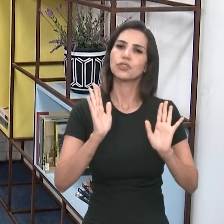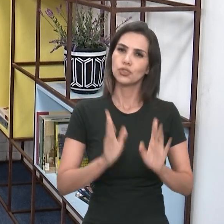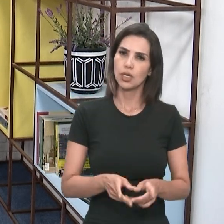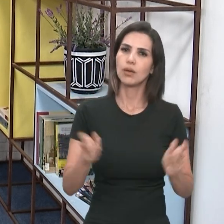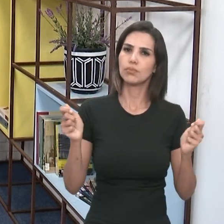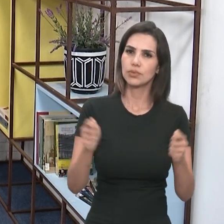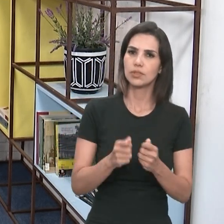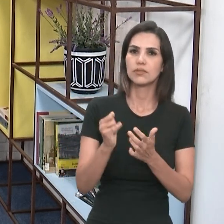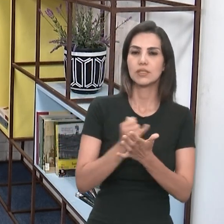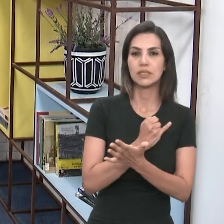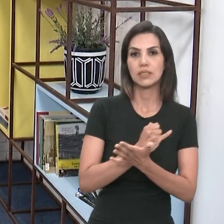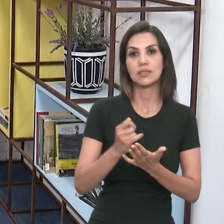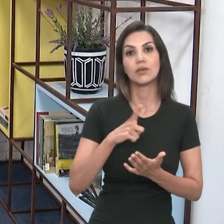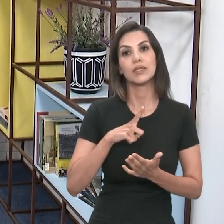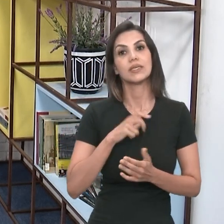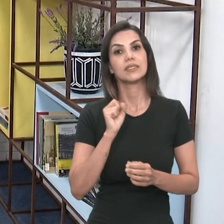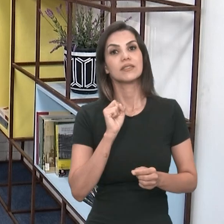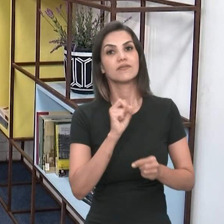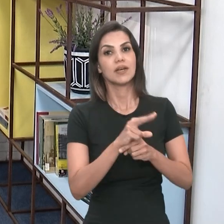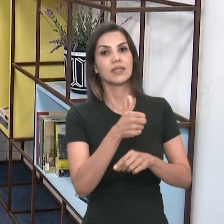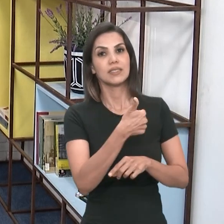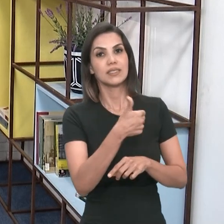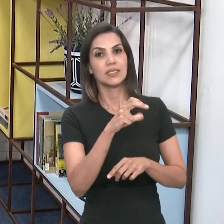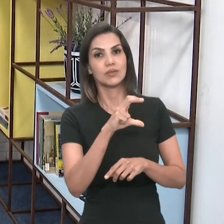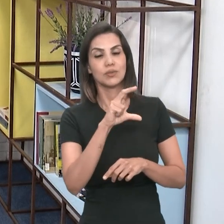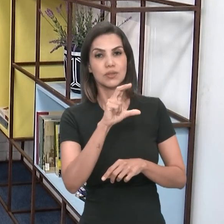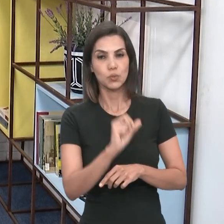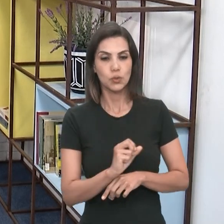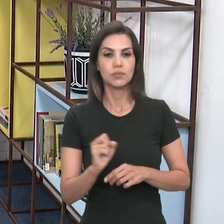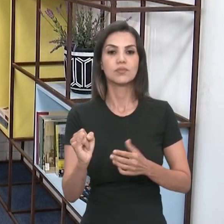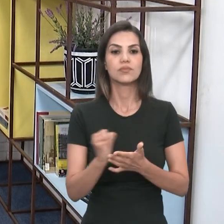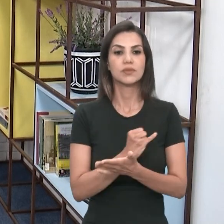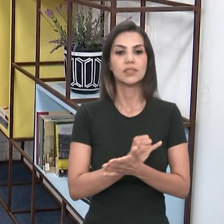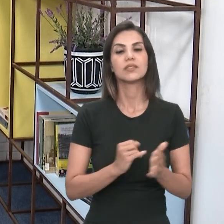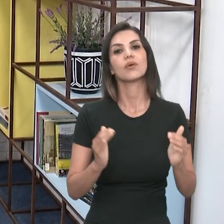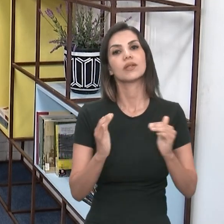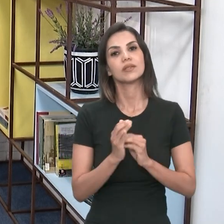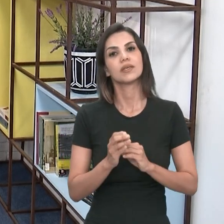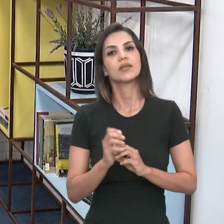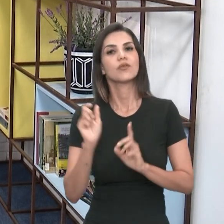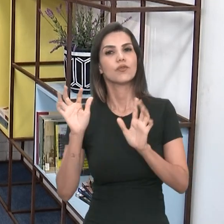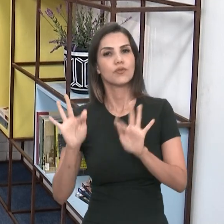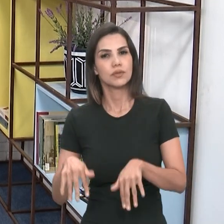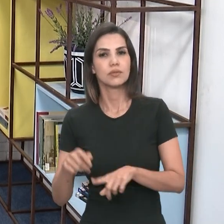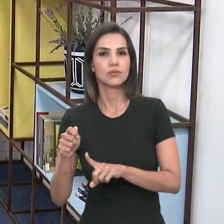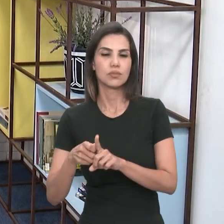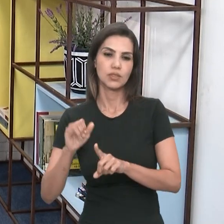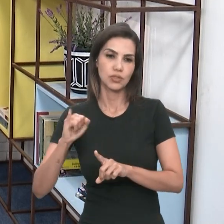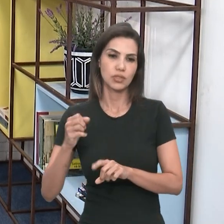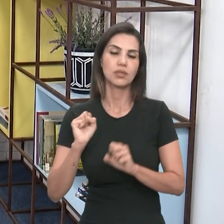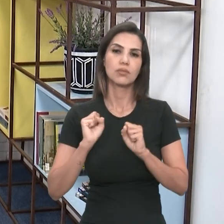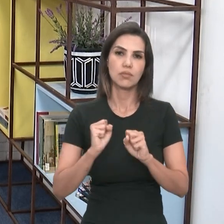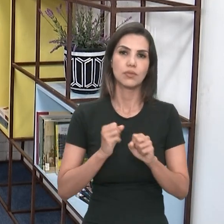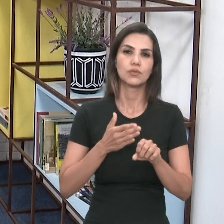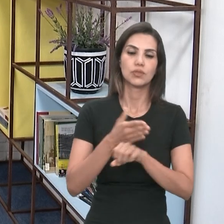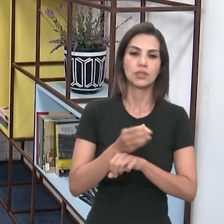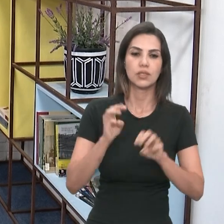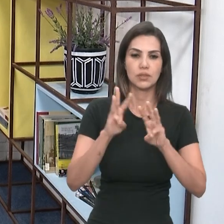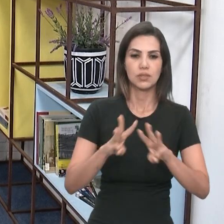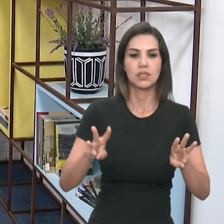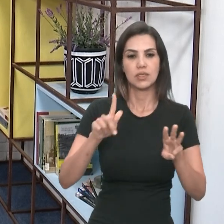São 150 vagas e as inscrições elas podem ser feitas até o final de janeiro. Você pode acessar o site